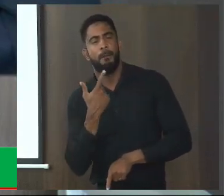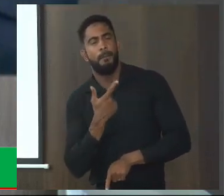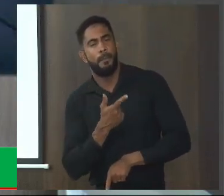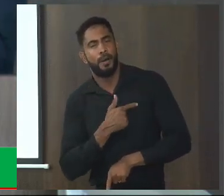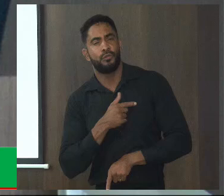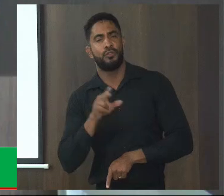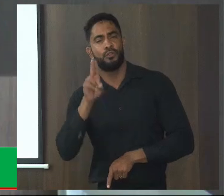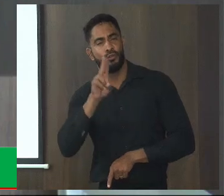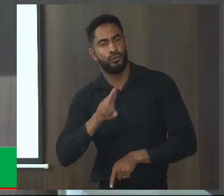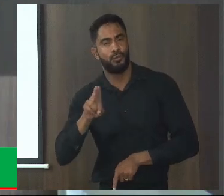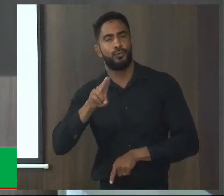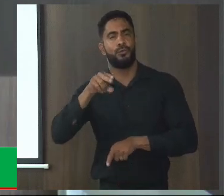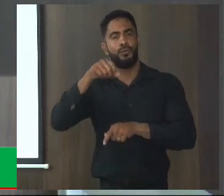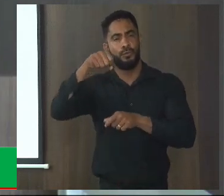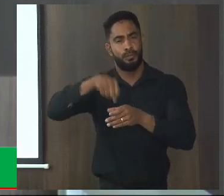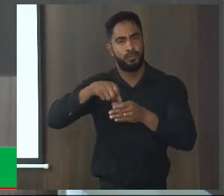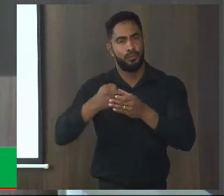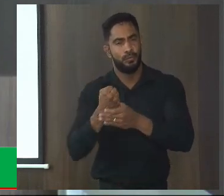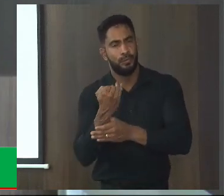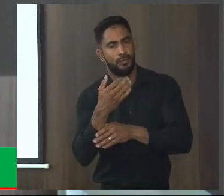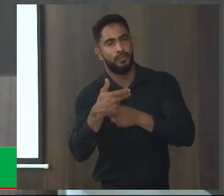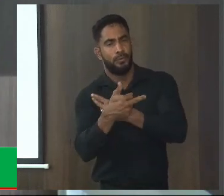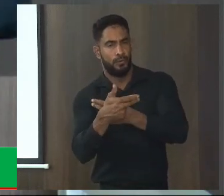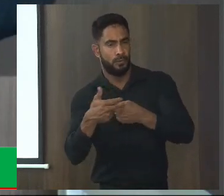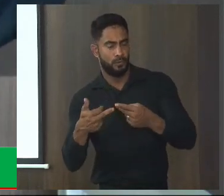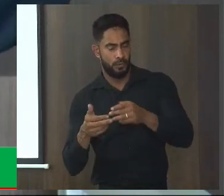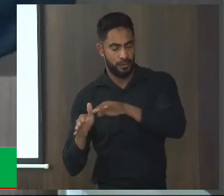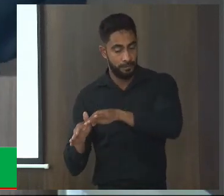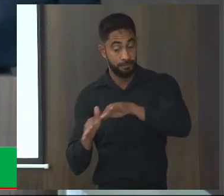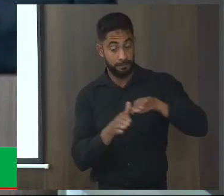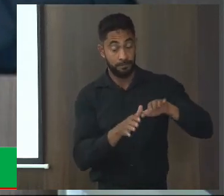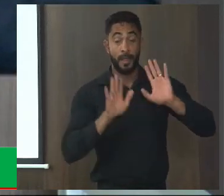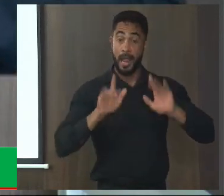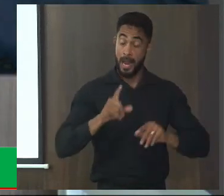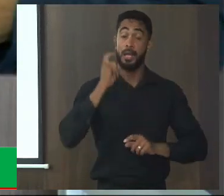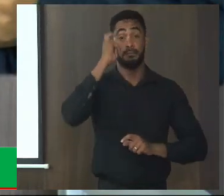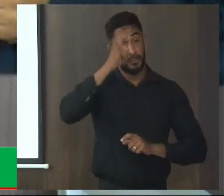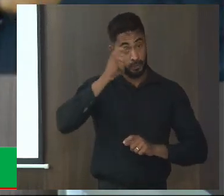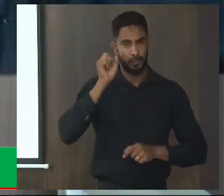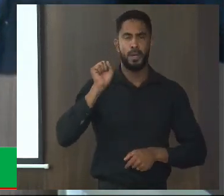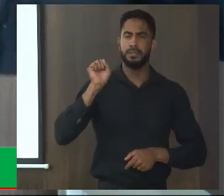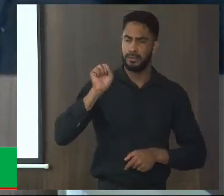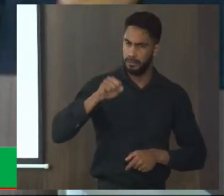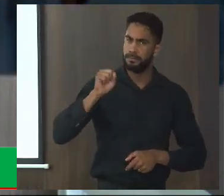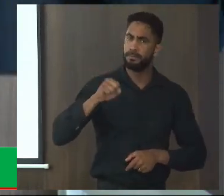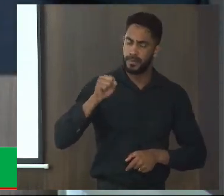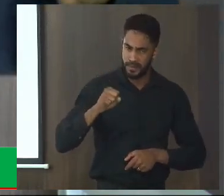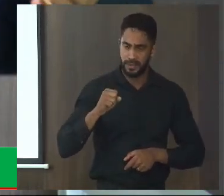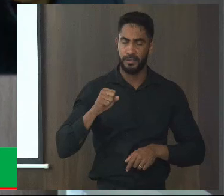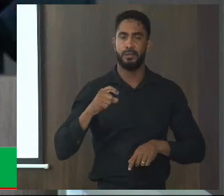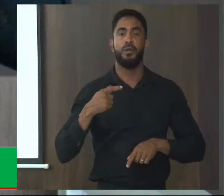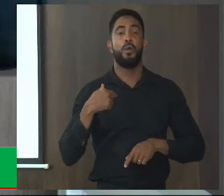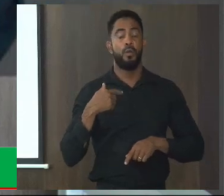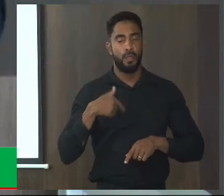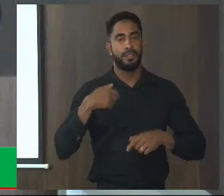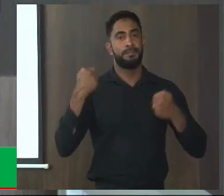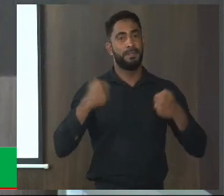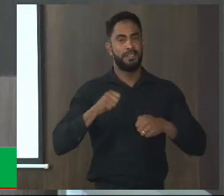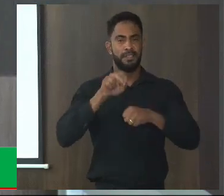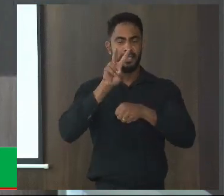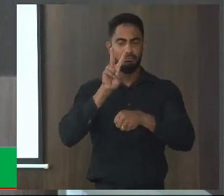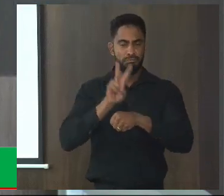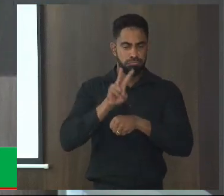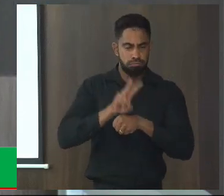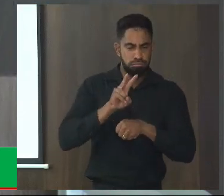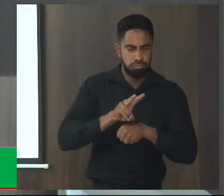irrigação do projeto Gorutuba. Então, é uma preocupação pertinente. Nós temos que estar fiscalizando sim, temos